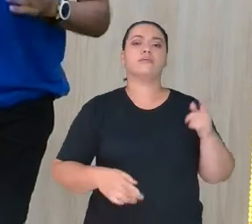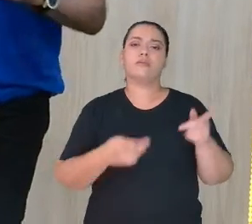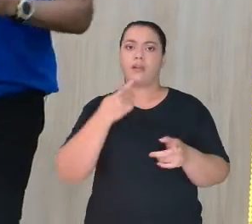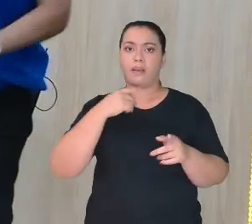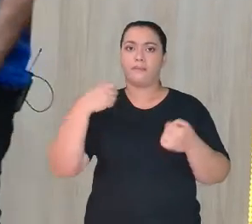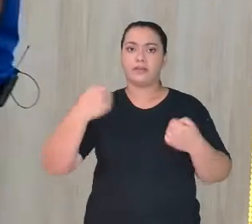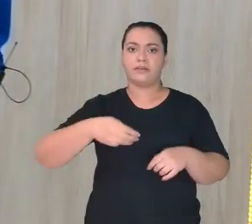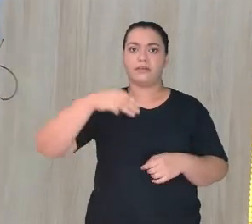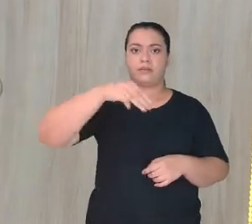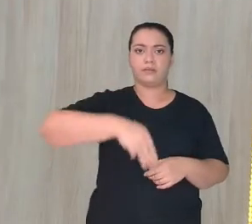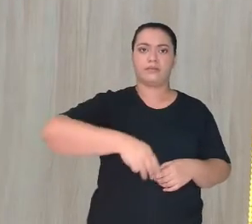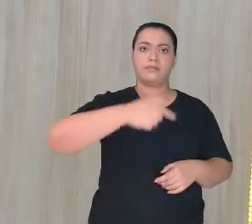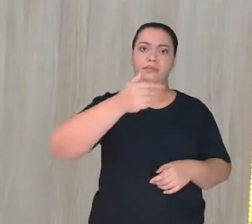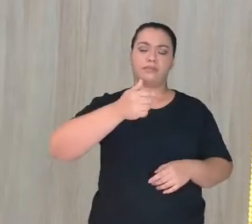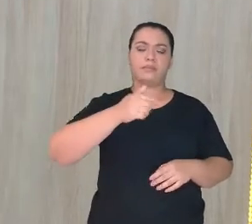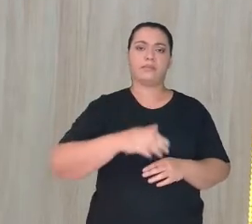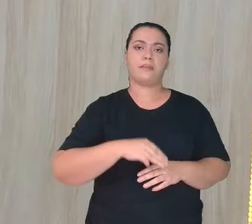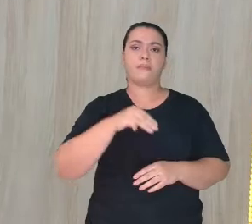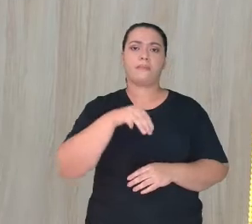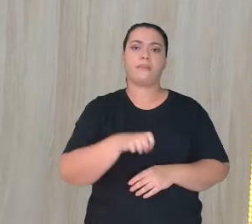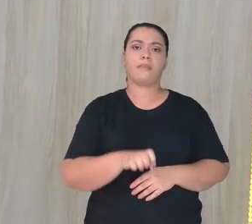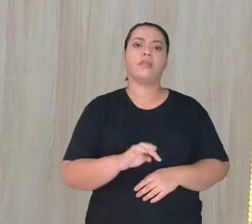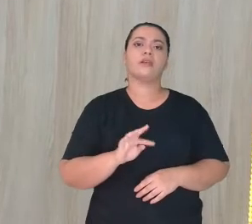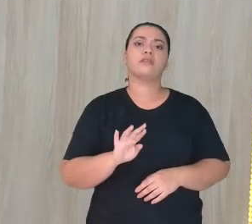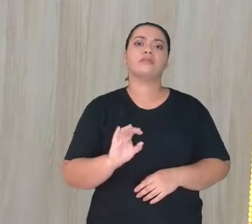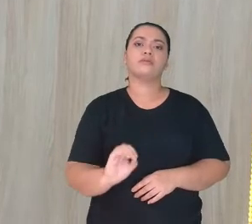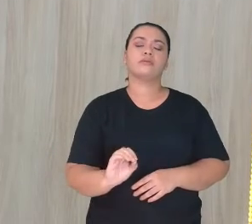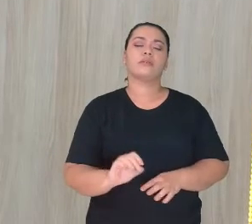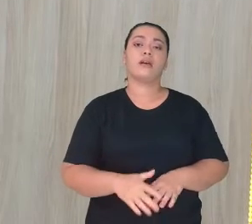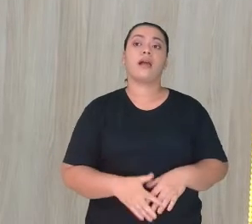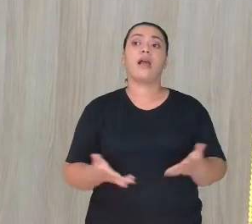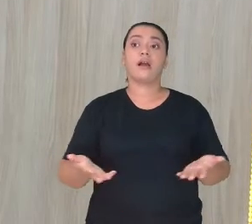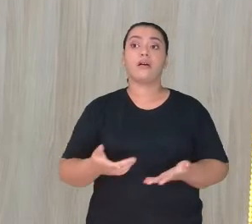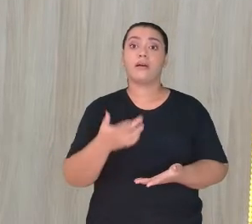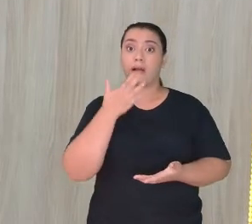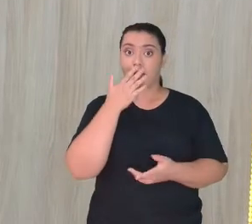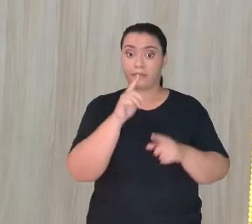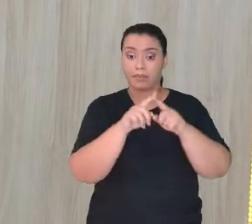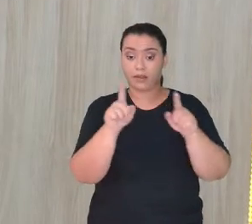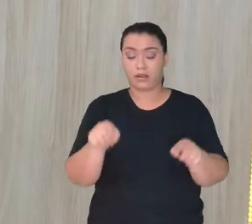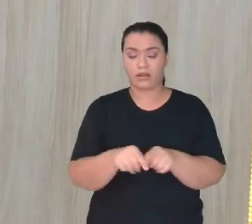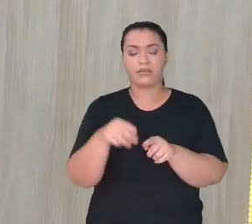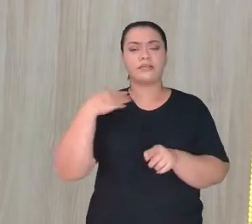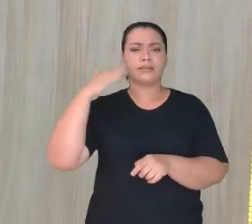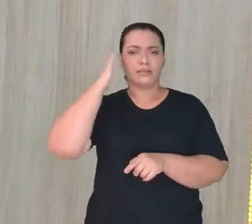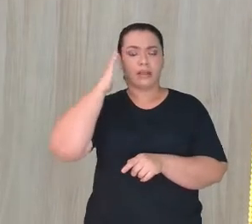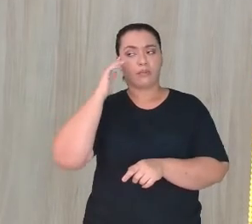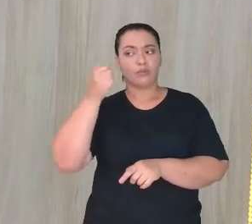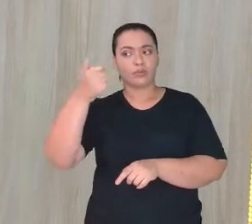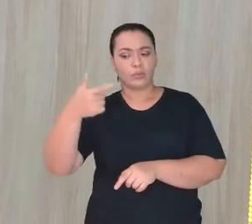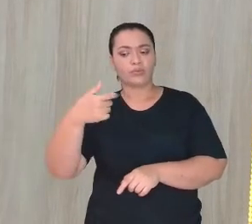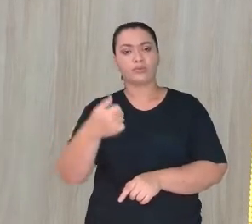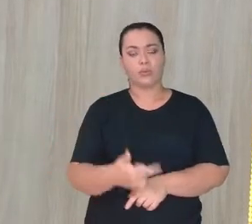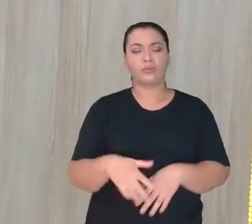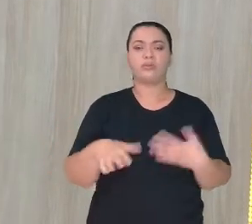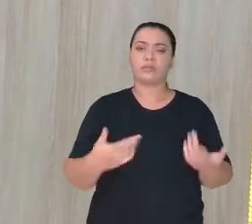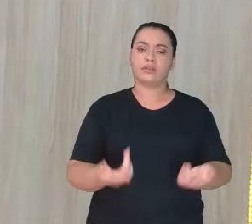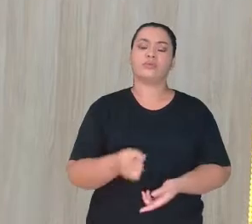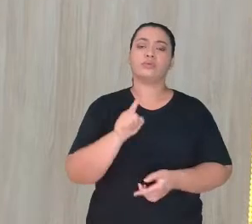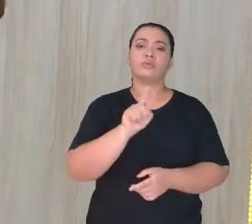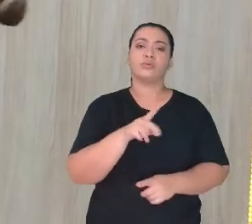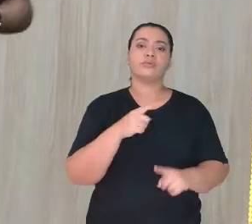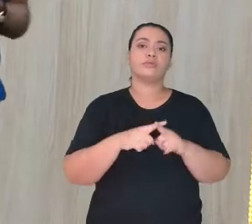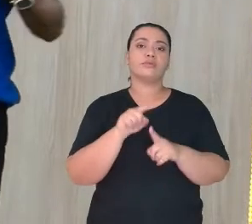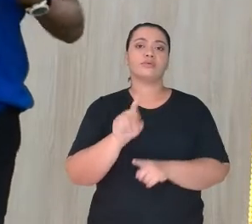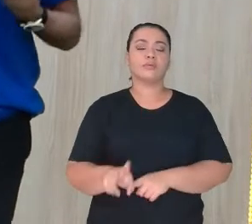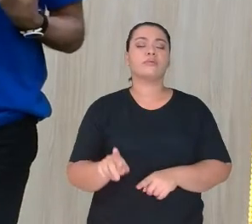disso. Nesse aqui, você sabe que tem 12 e 12. Então é 12 vezes 12, que aí vai ser 12 ao quadrado,